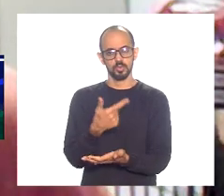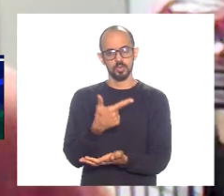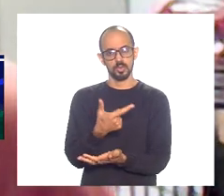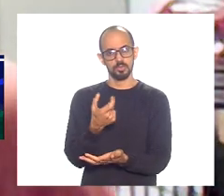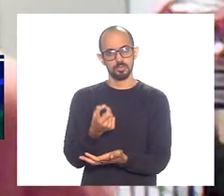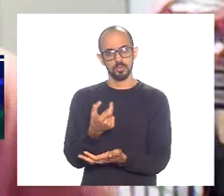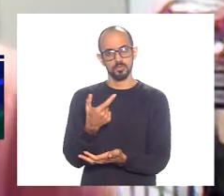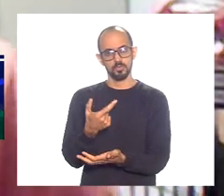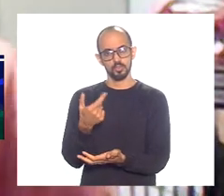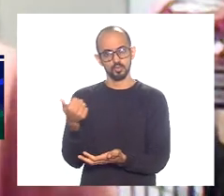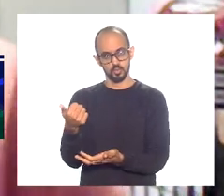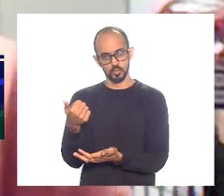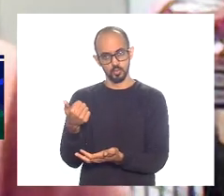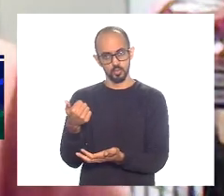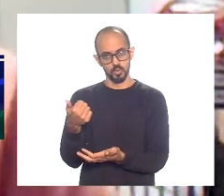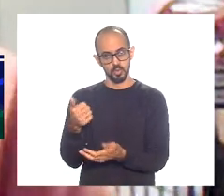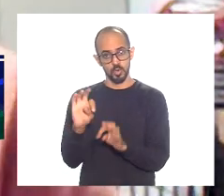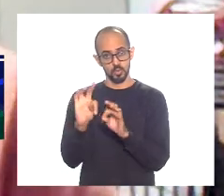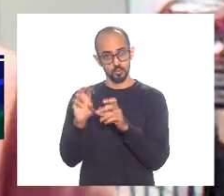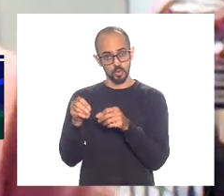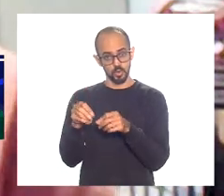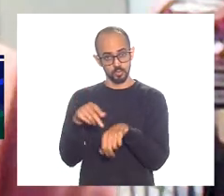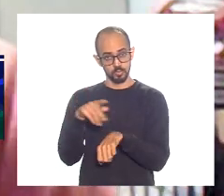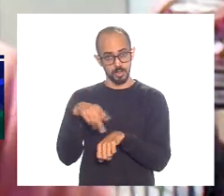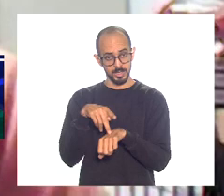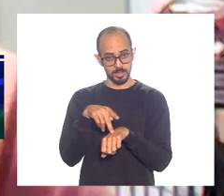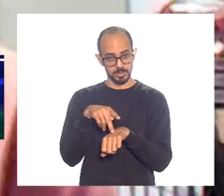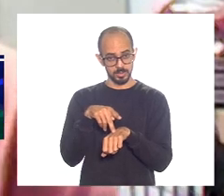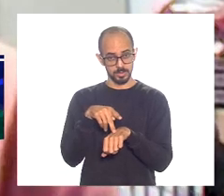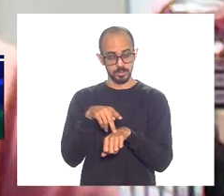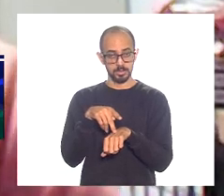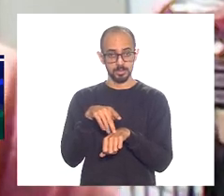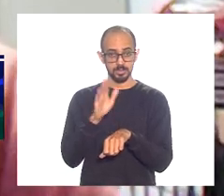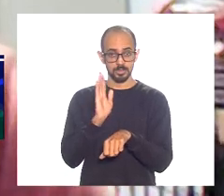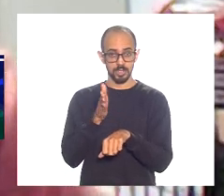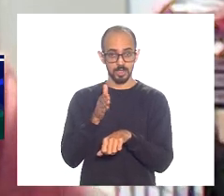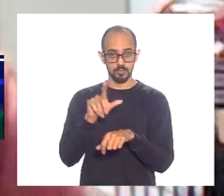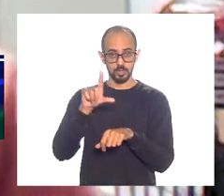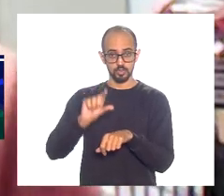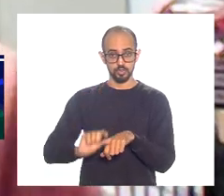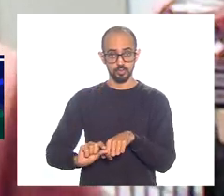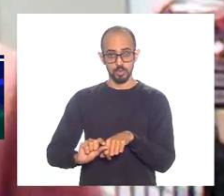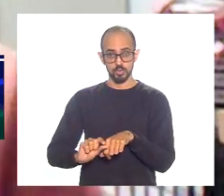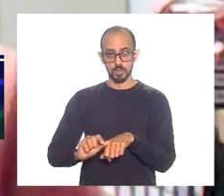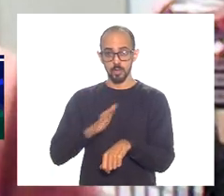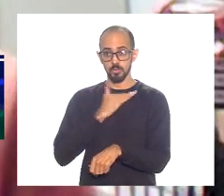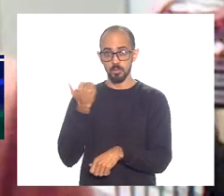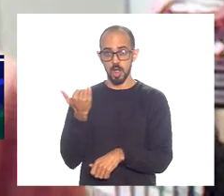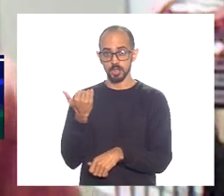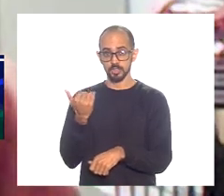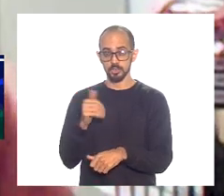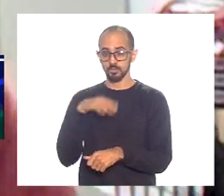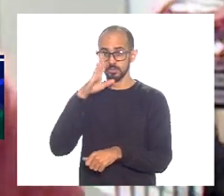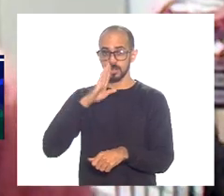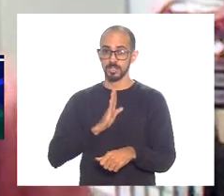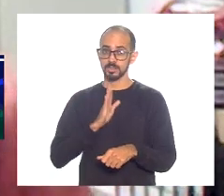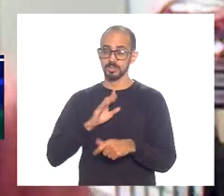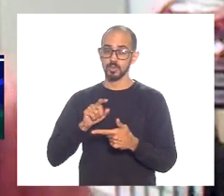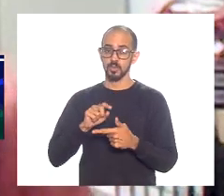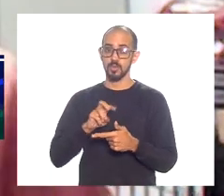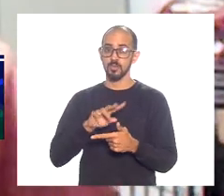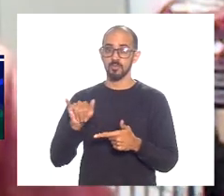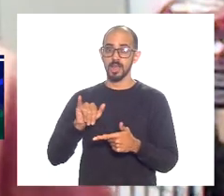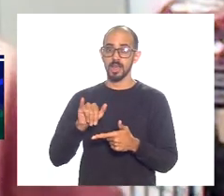2021? Enquanto todos esses países tiveram queda no número de mortes, o Brasil